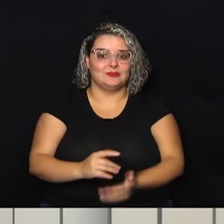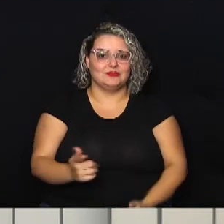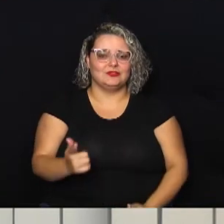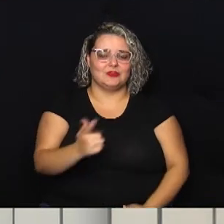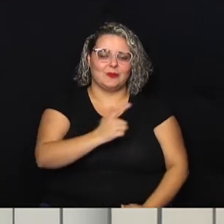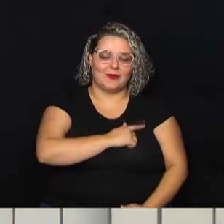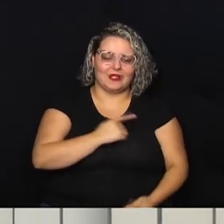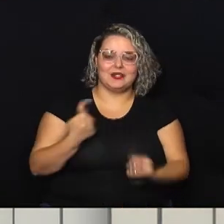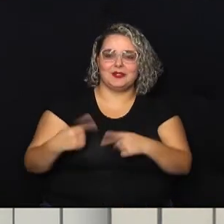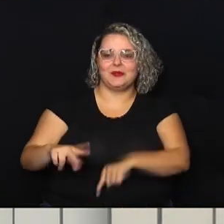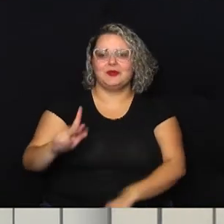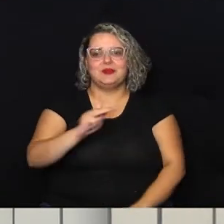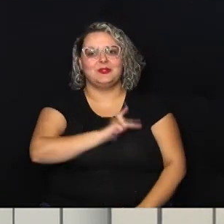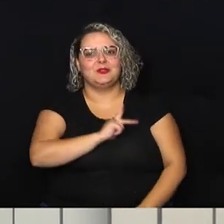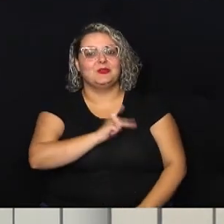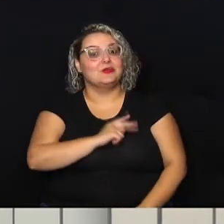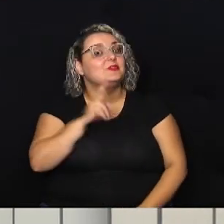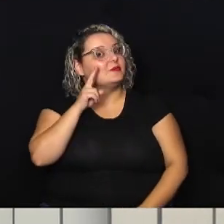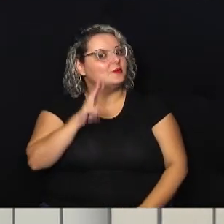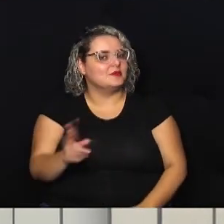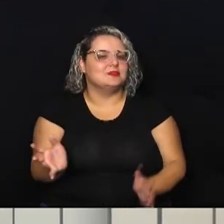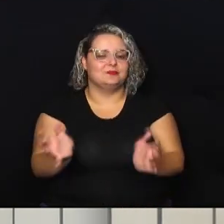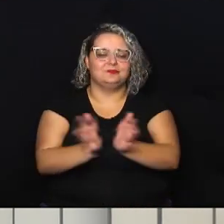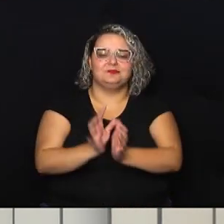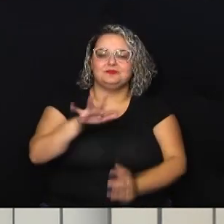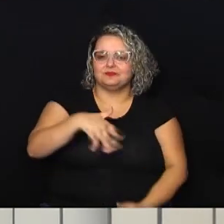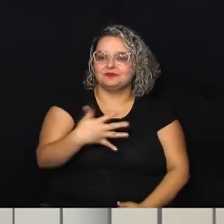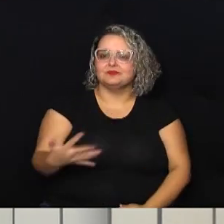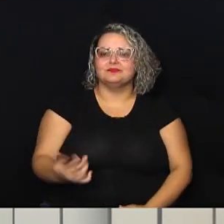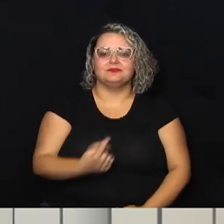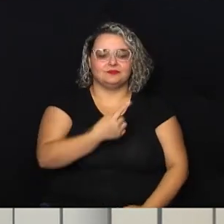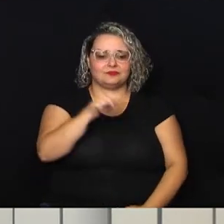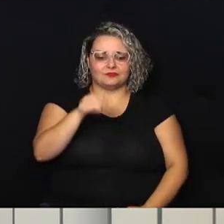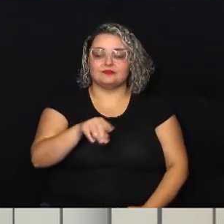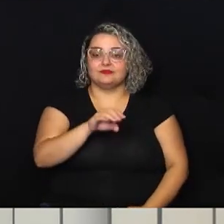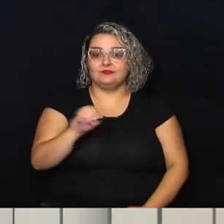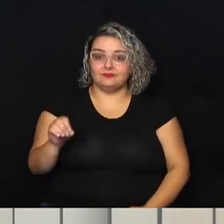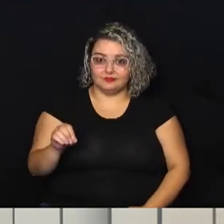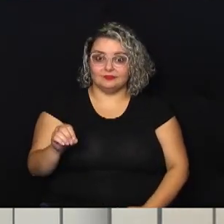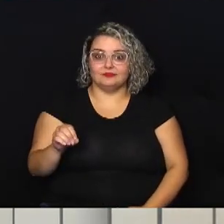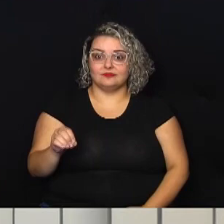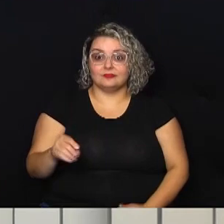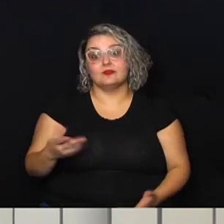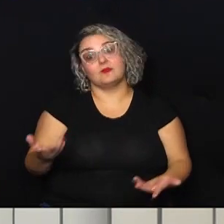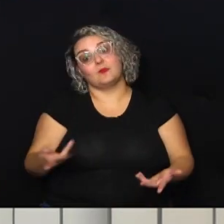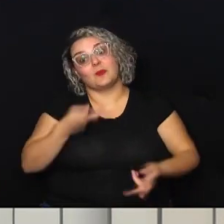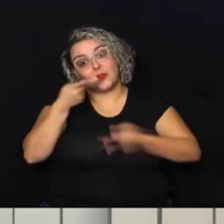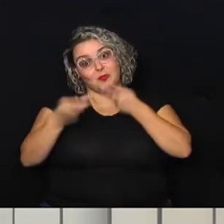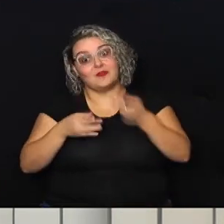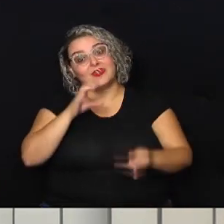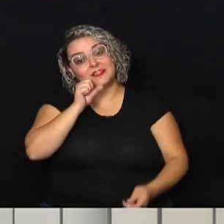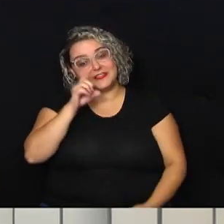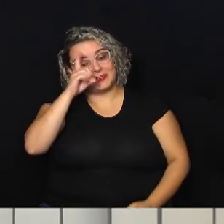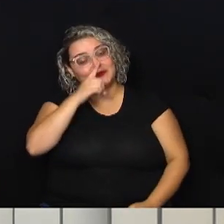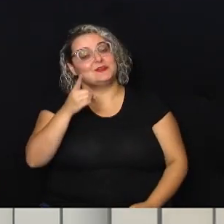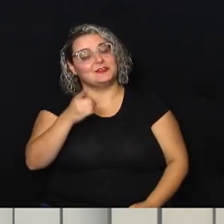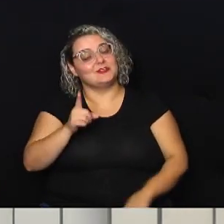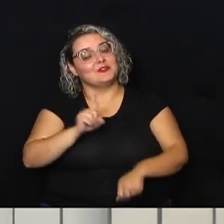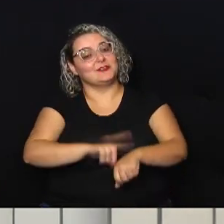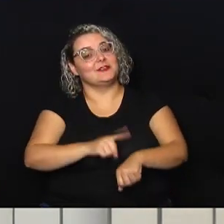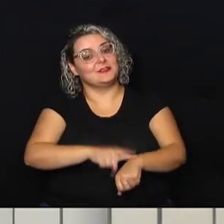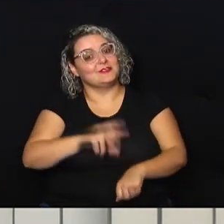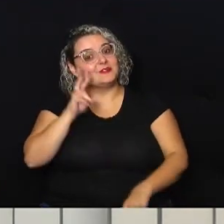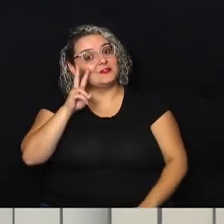Palmeiras e como ficou esta classificação. 13h em ponto. Por falar em fim de semana, hora de conferirmos